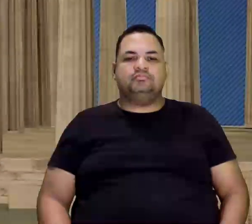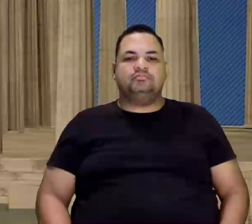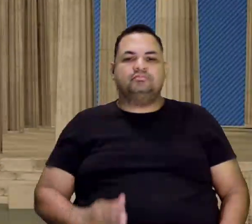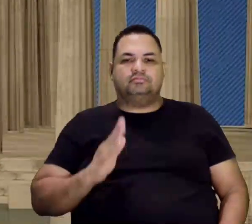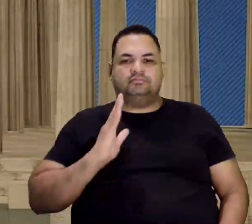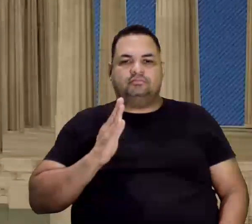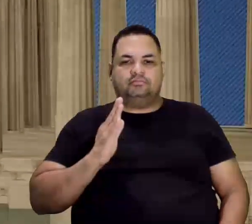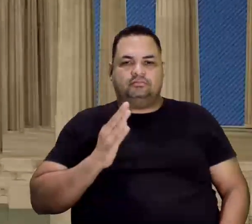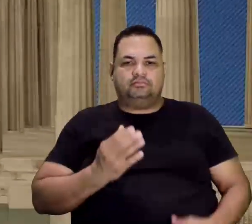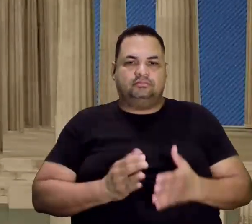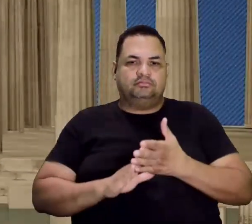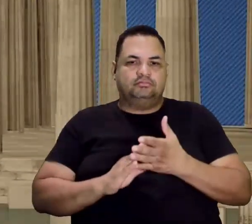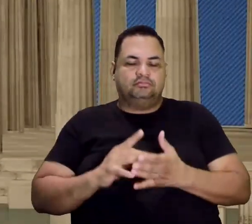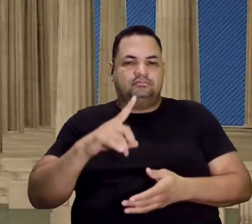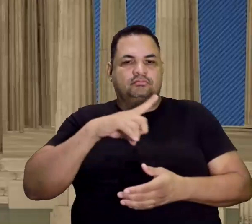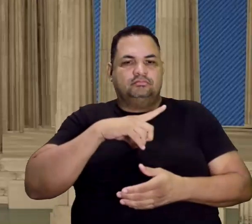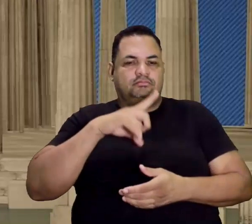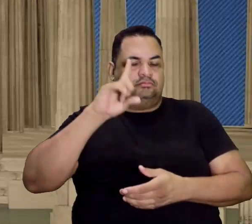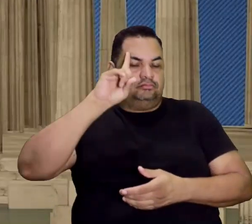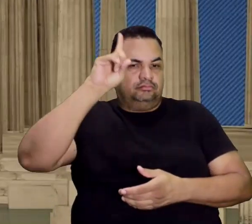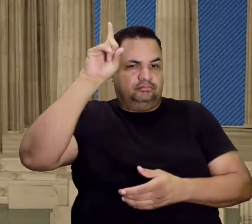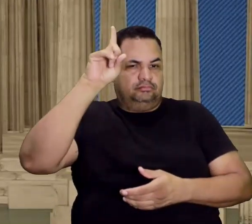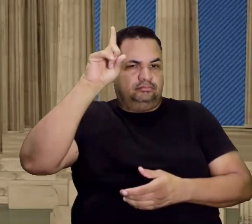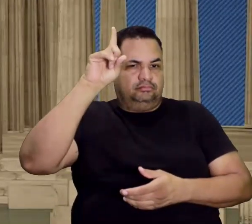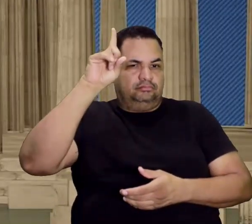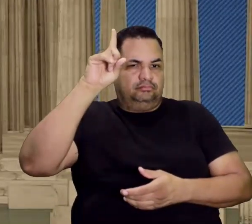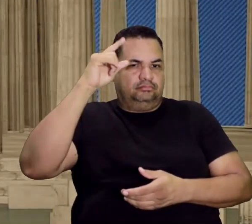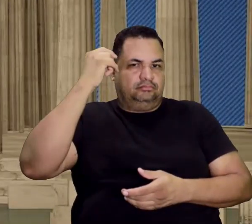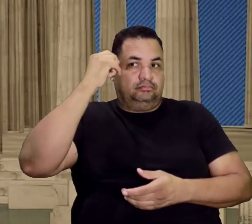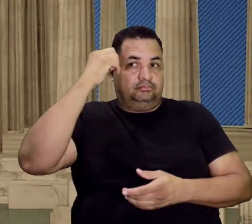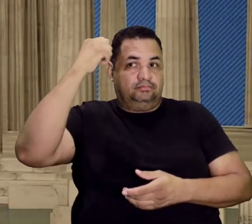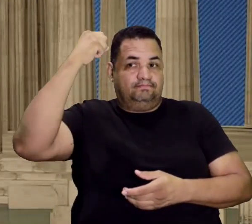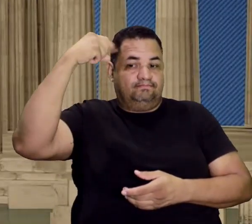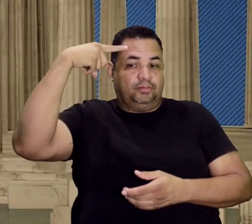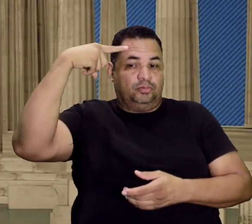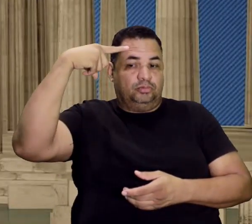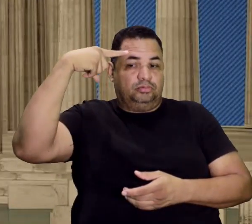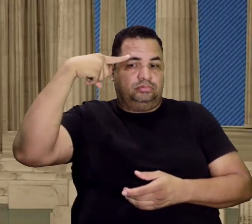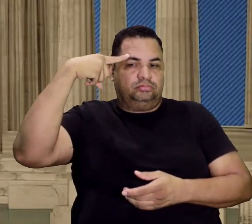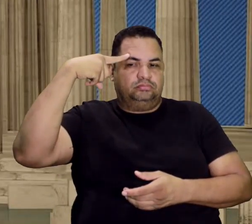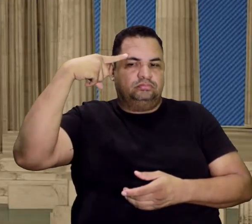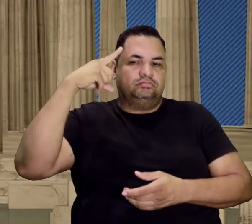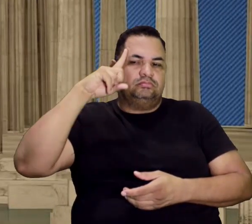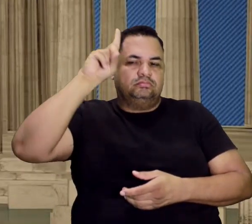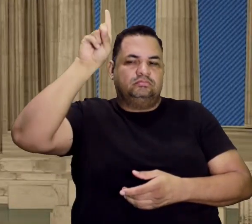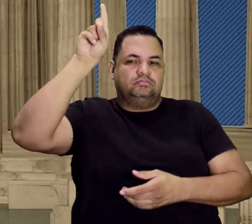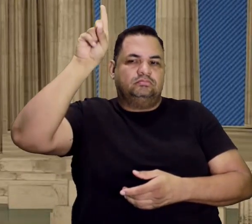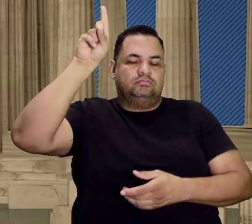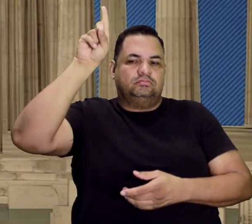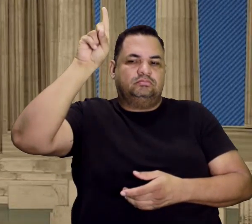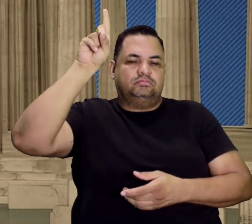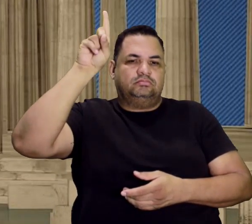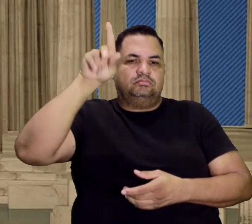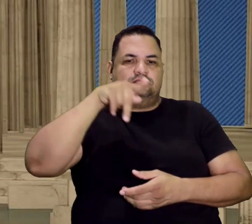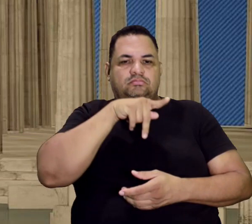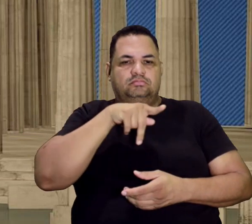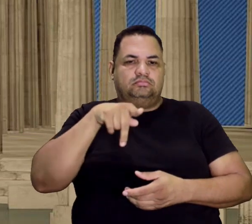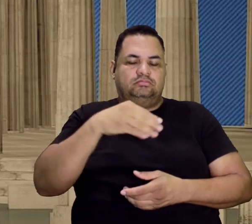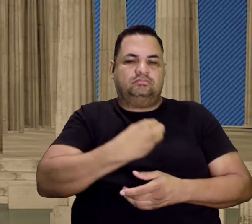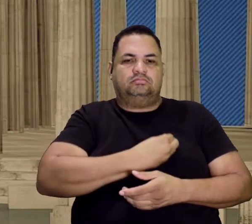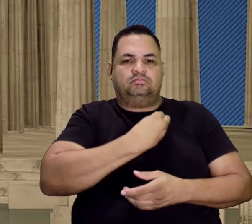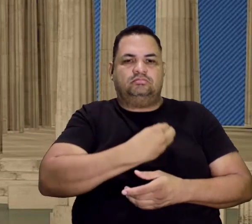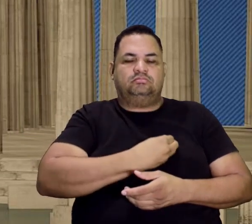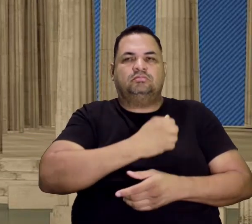com certeza já surgiu essa ideia. Iluminou a lâmpada lá de algum estudante aí, ou professor presencial